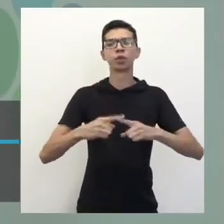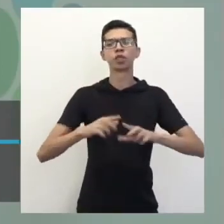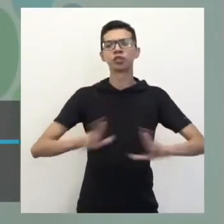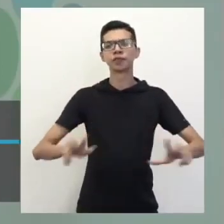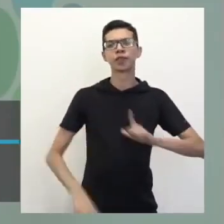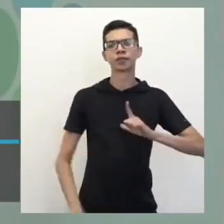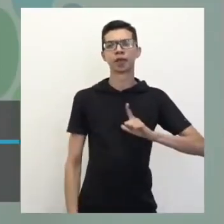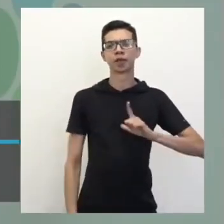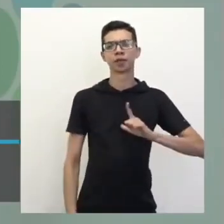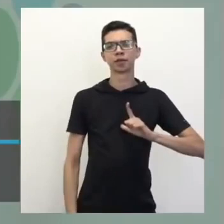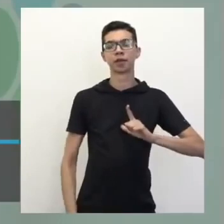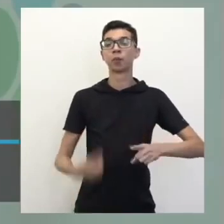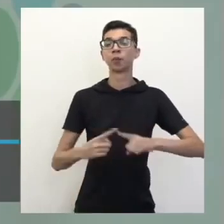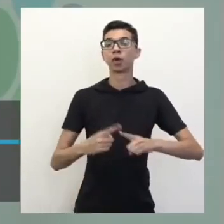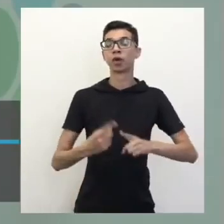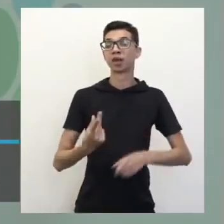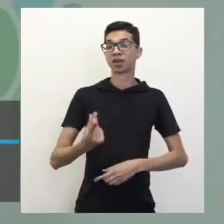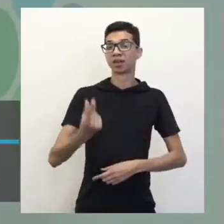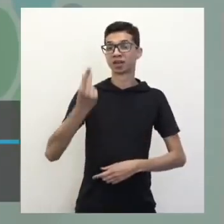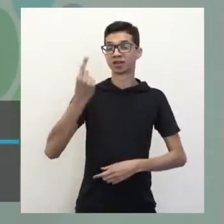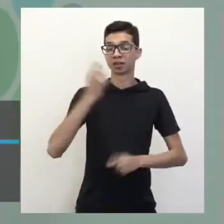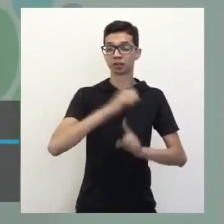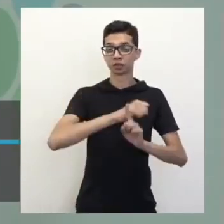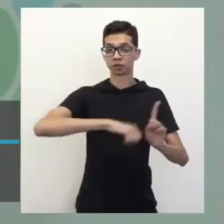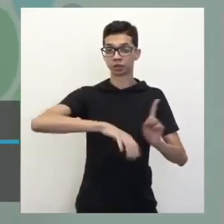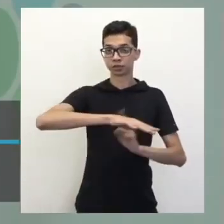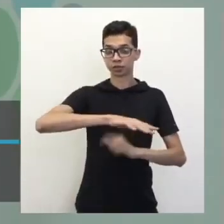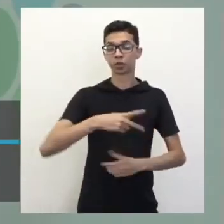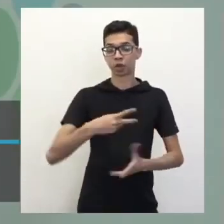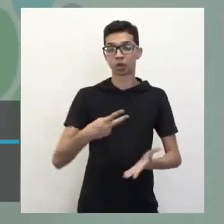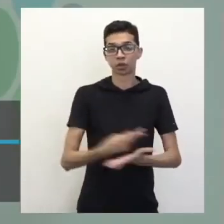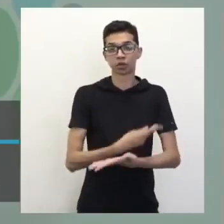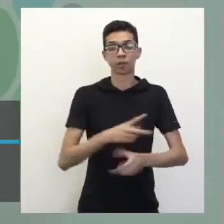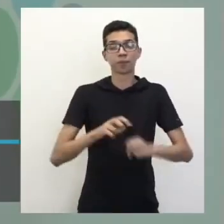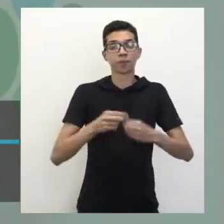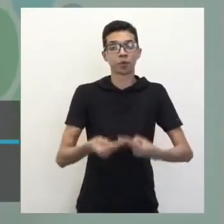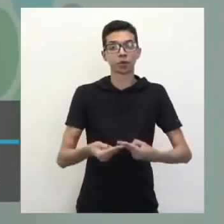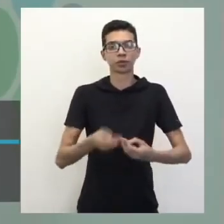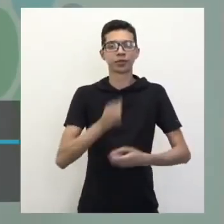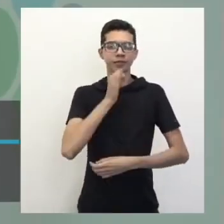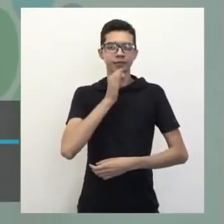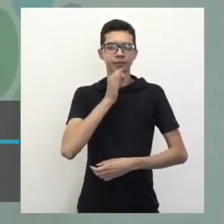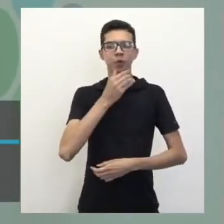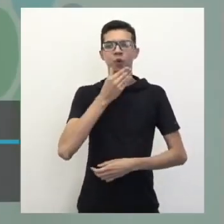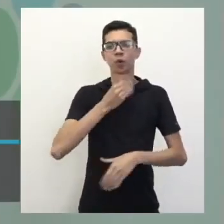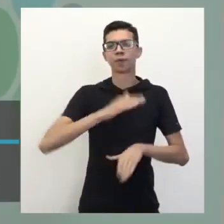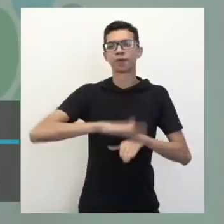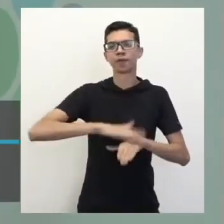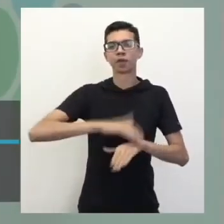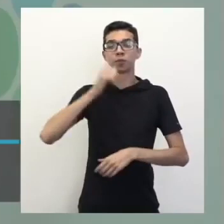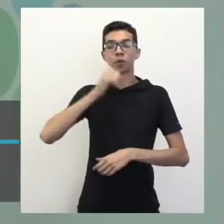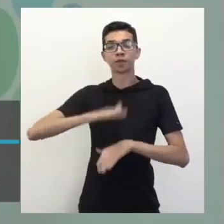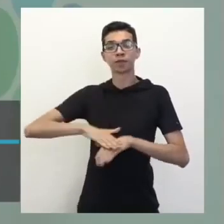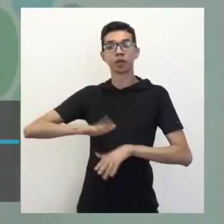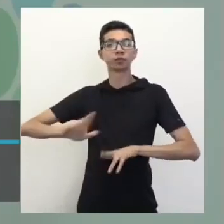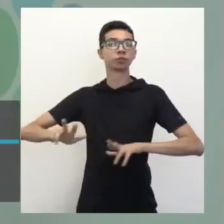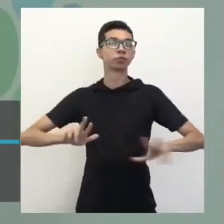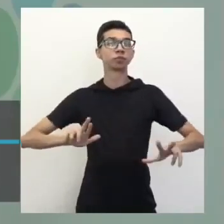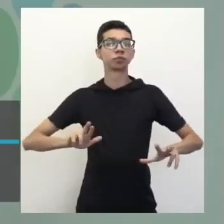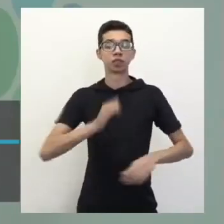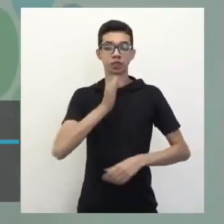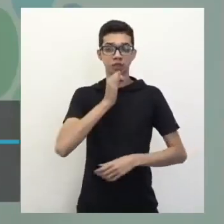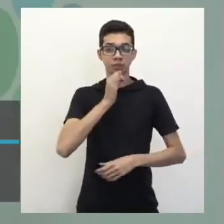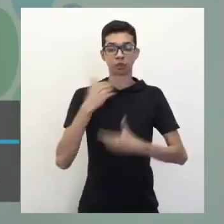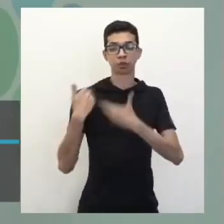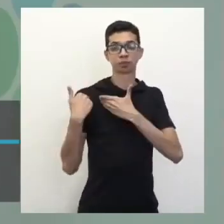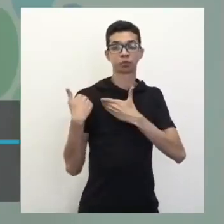porque lá atrás houve uma construção social que estabeleceu. Isso o homem vai fazer e isso a mulher vai fazer. Isso é função